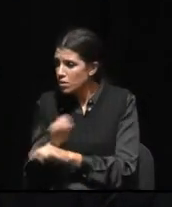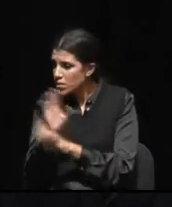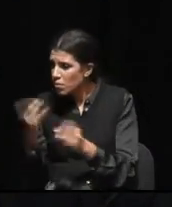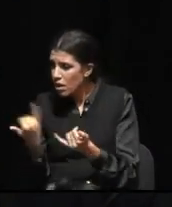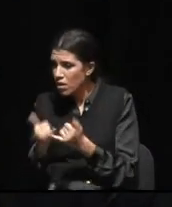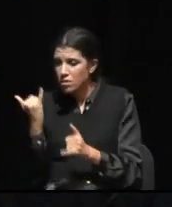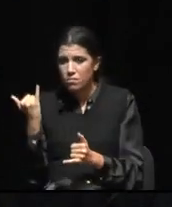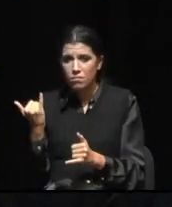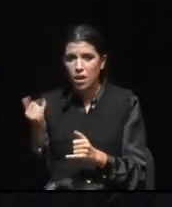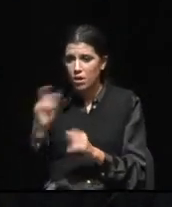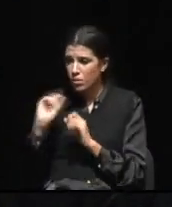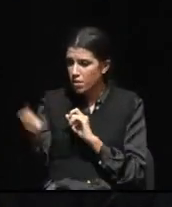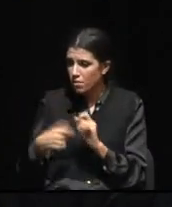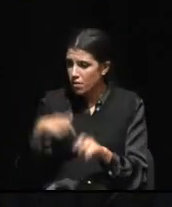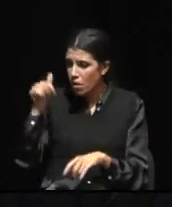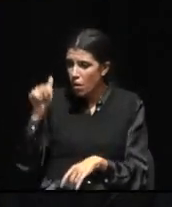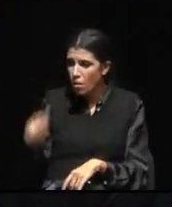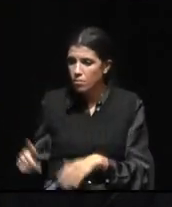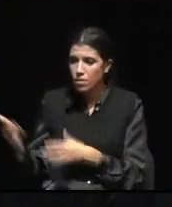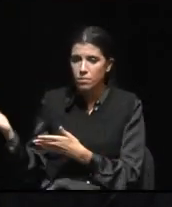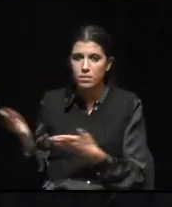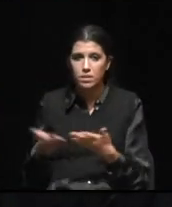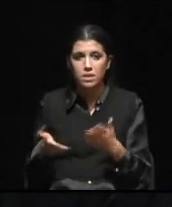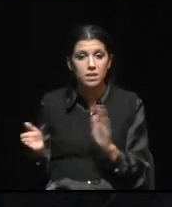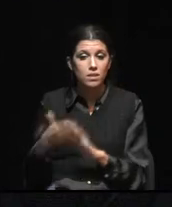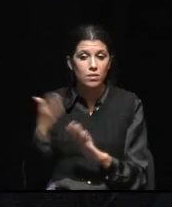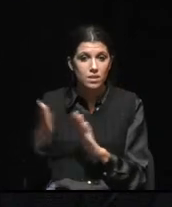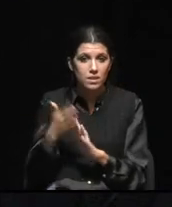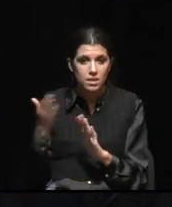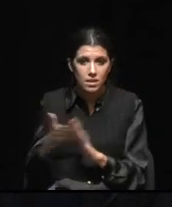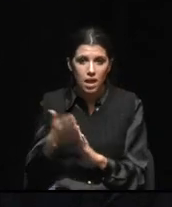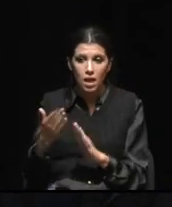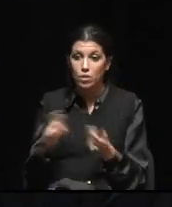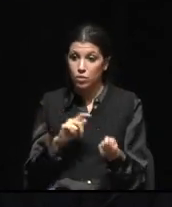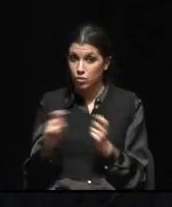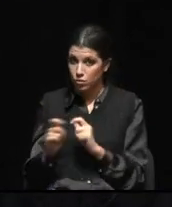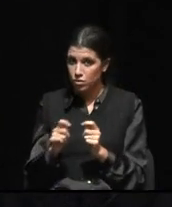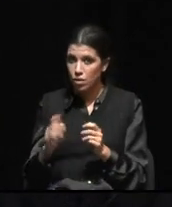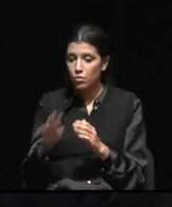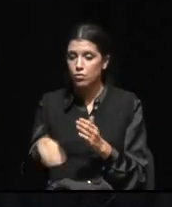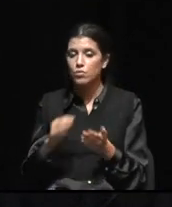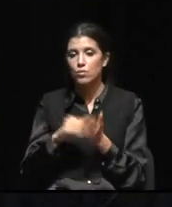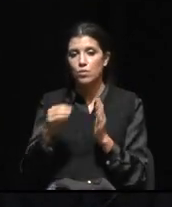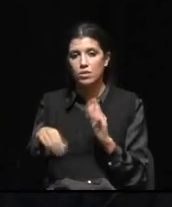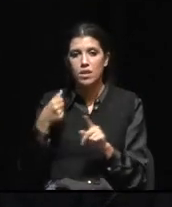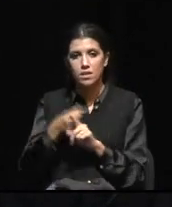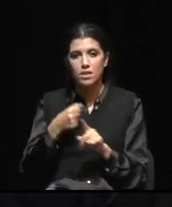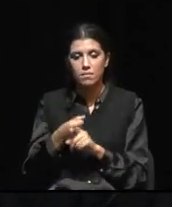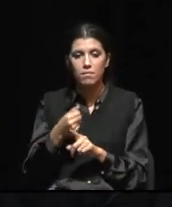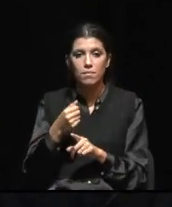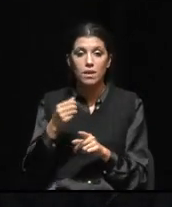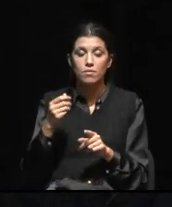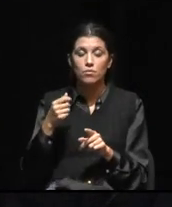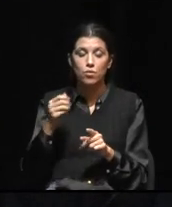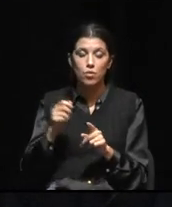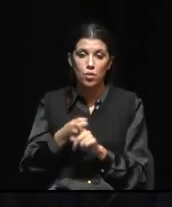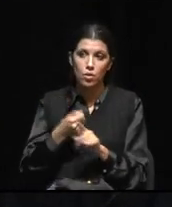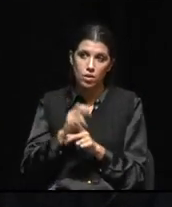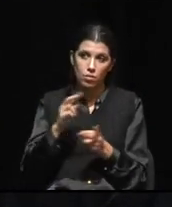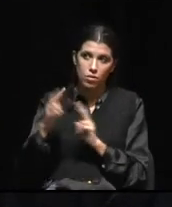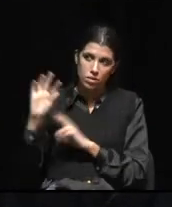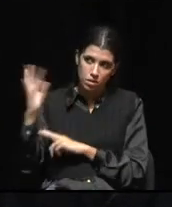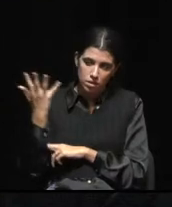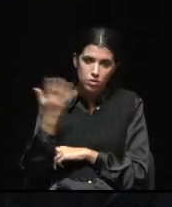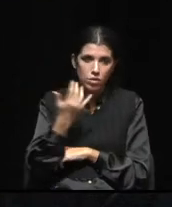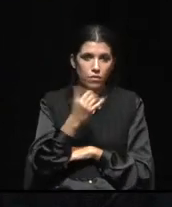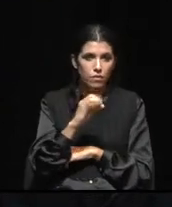automático o Envio imediato e a apresentação célere com discussão do contrato climático de Lisboa 2030 aqui na Assembleia Municipal de